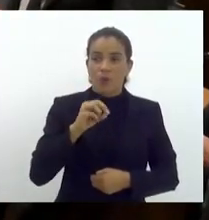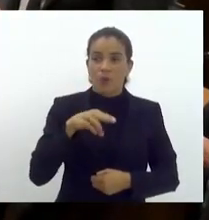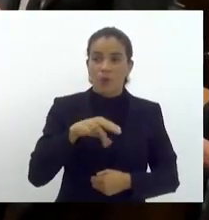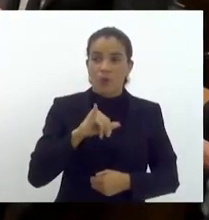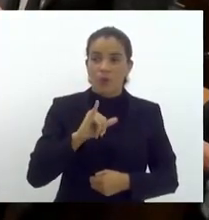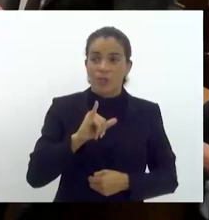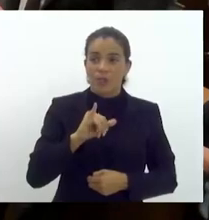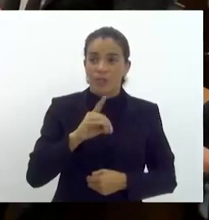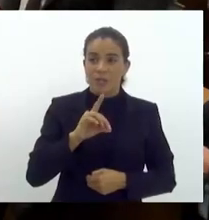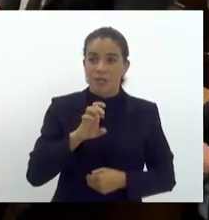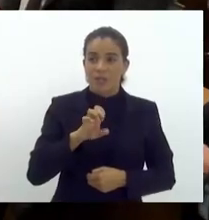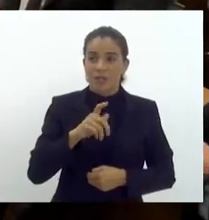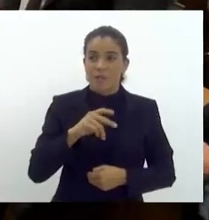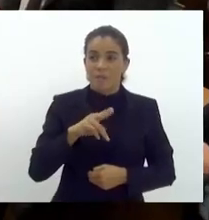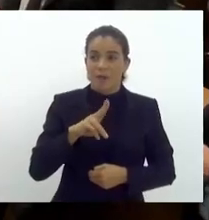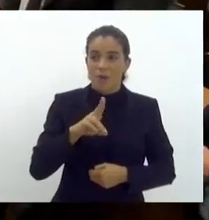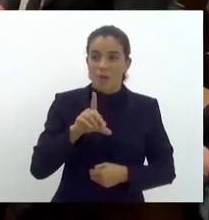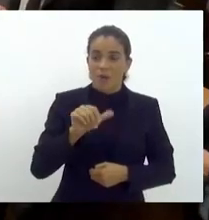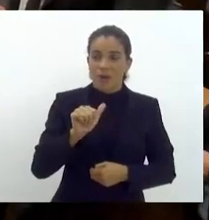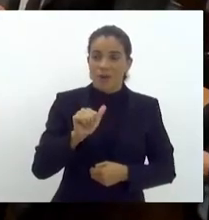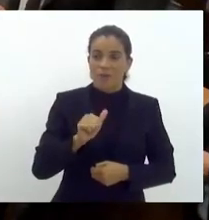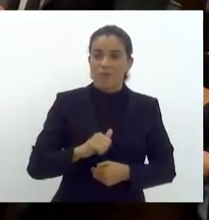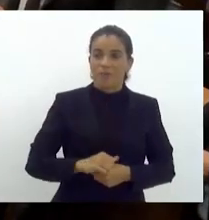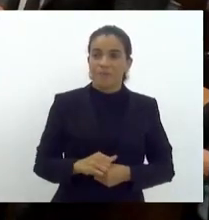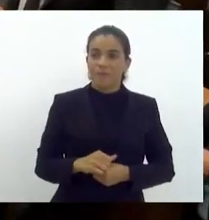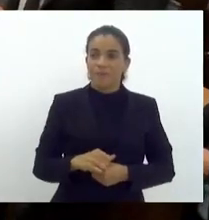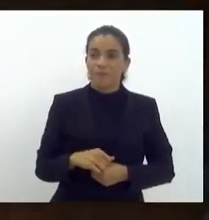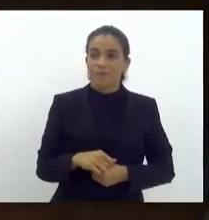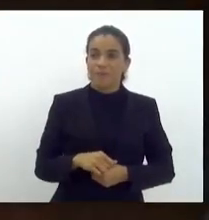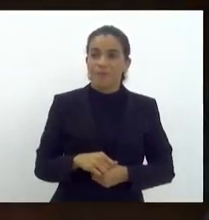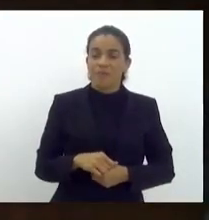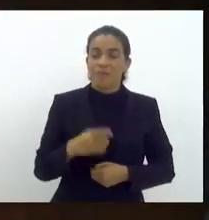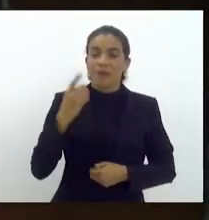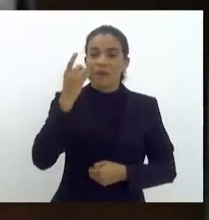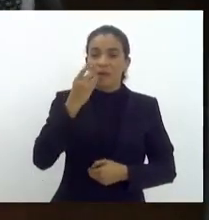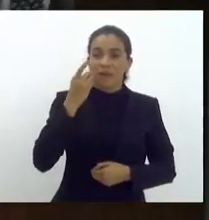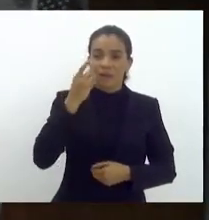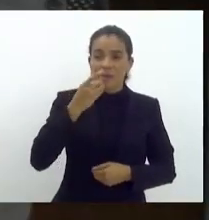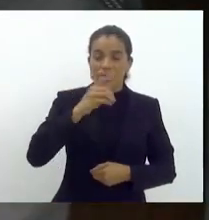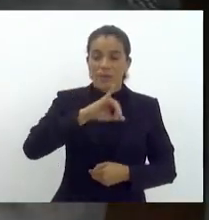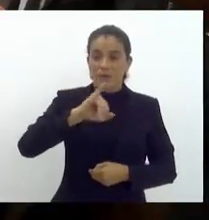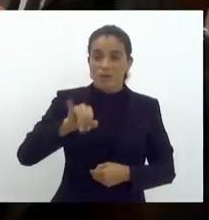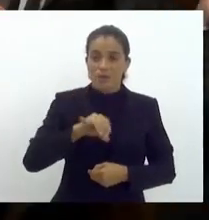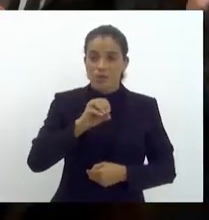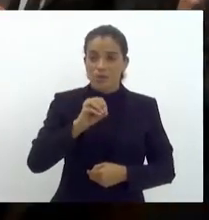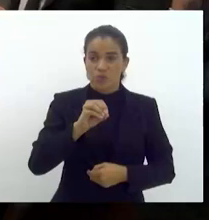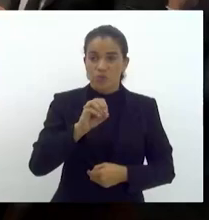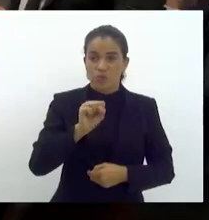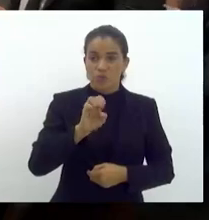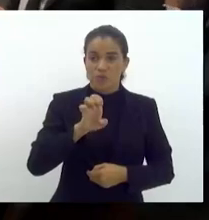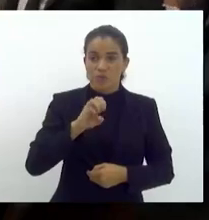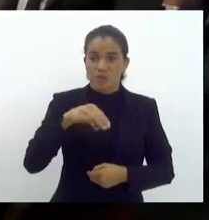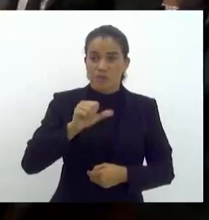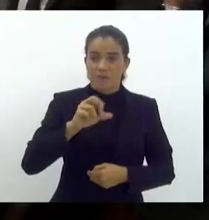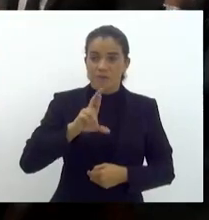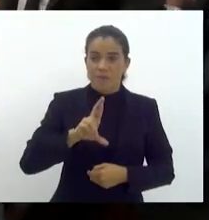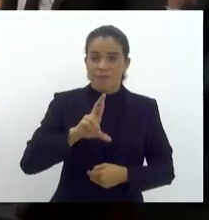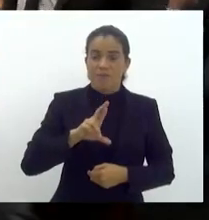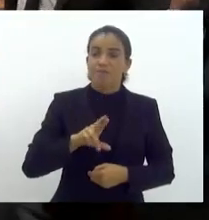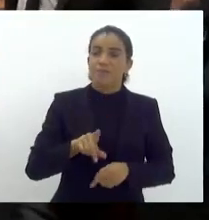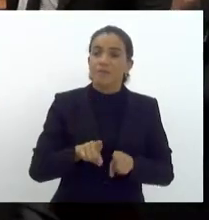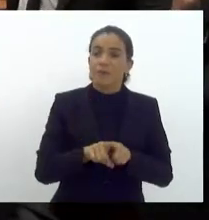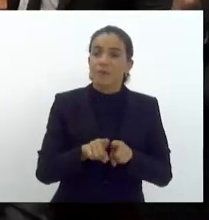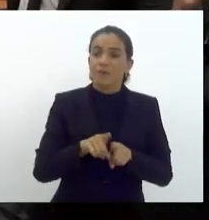simples Professor Josemar sim Presidente Deputado Nobre Rafael Nobre Obrigado